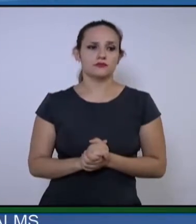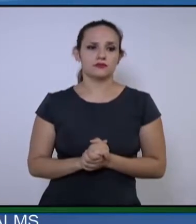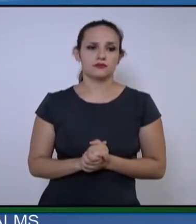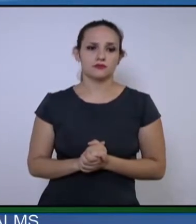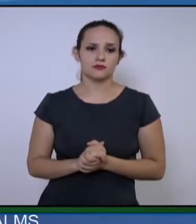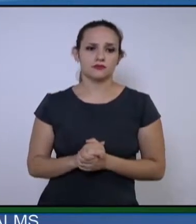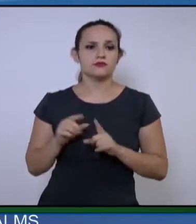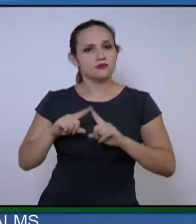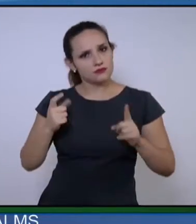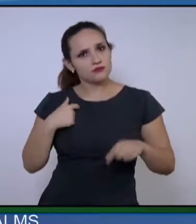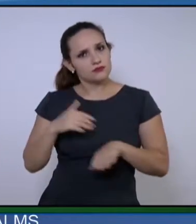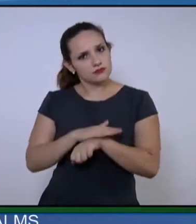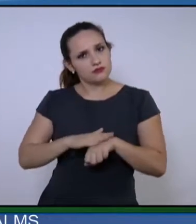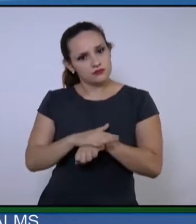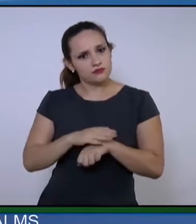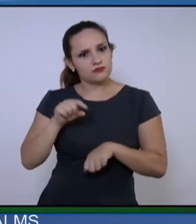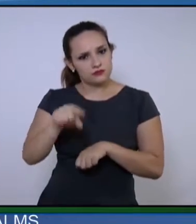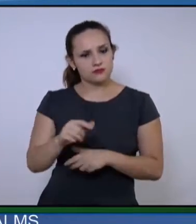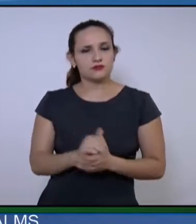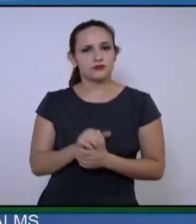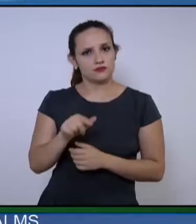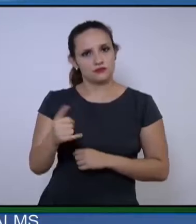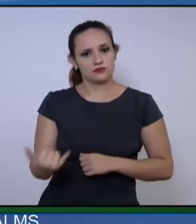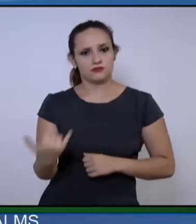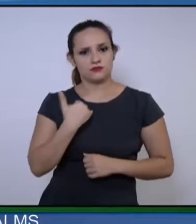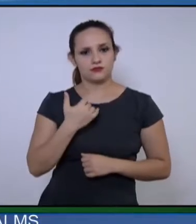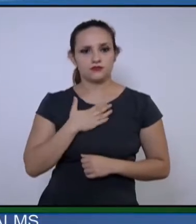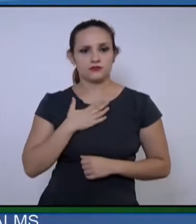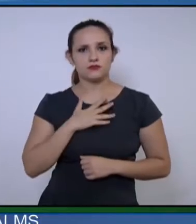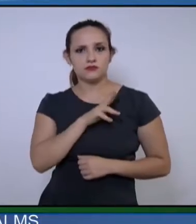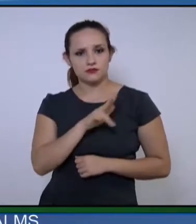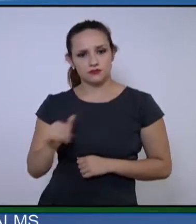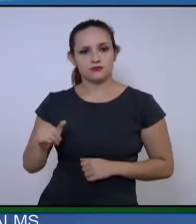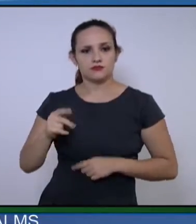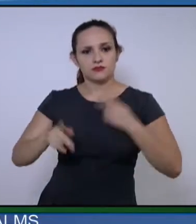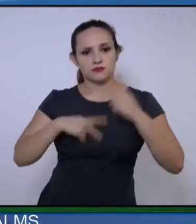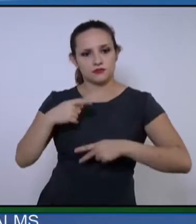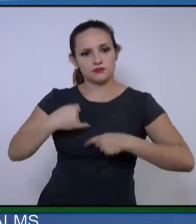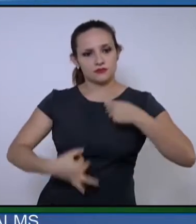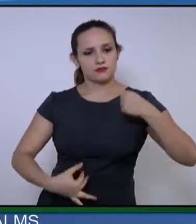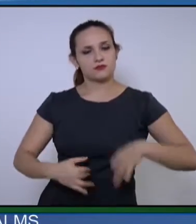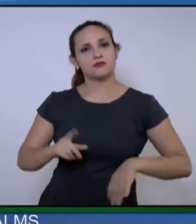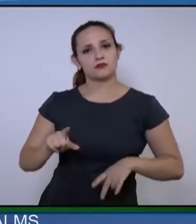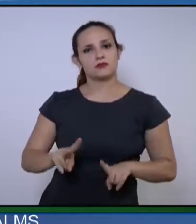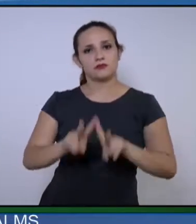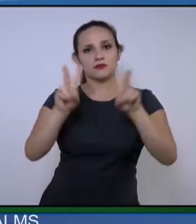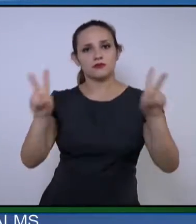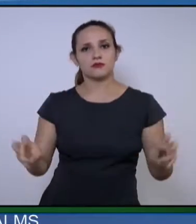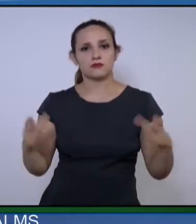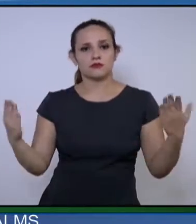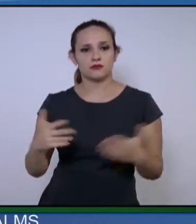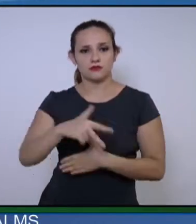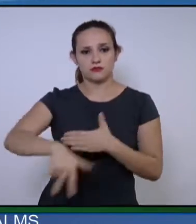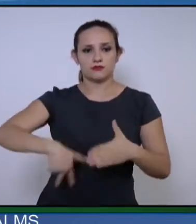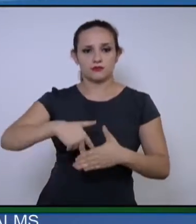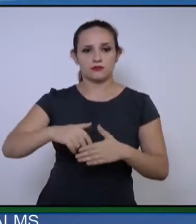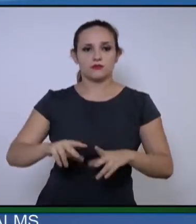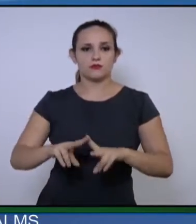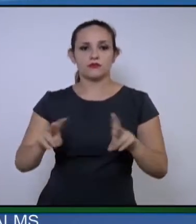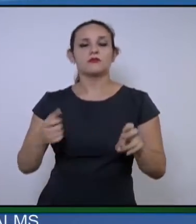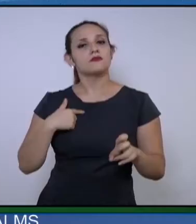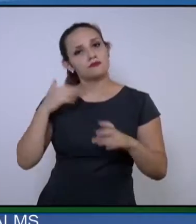mas conversando com Vossa Excelência, e Vossa Excelência me disse que estaria pronto para falar do tema no grande expediente,